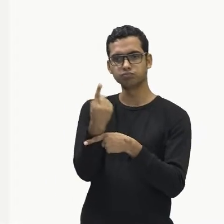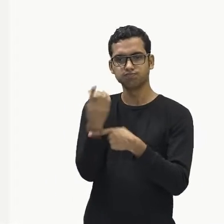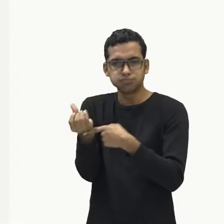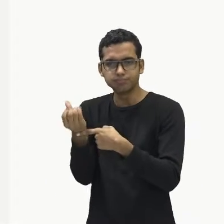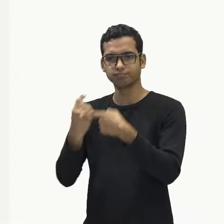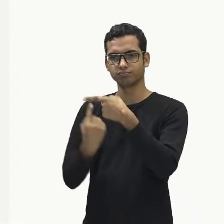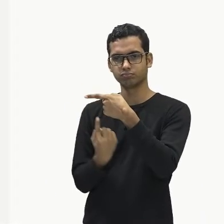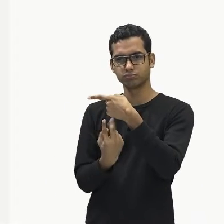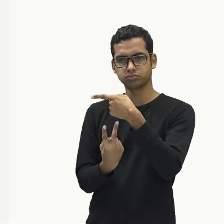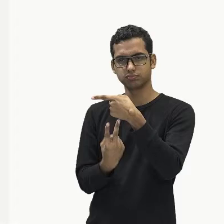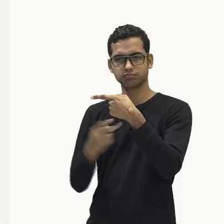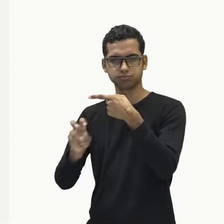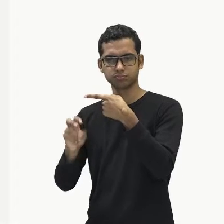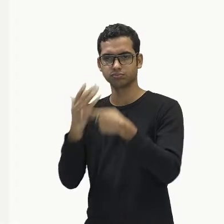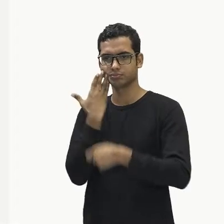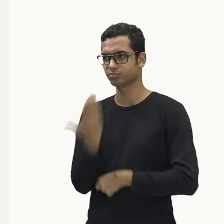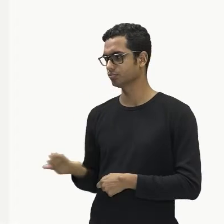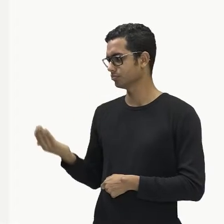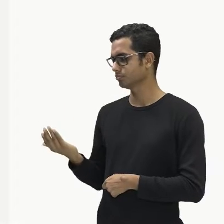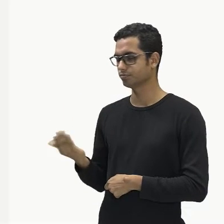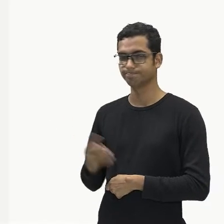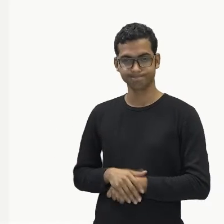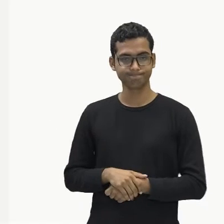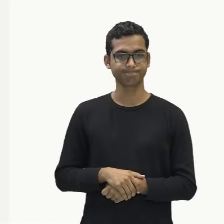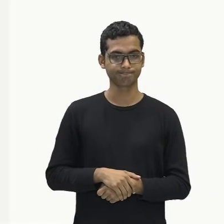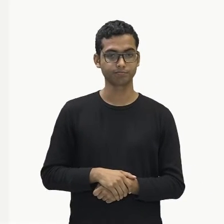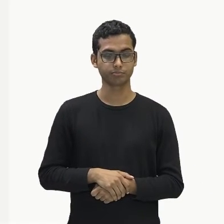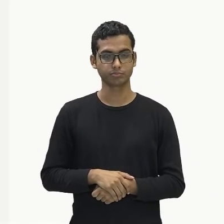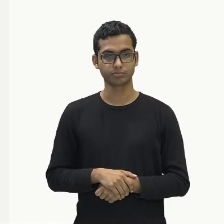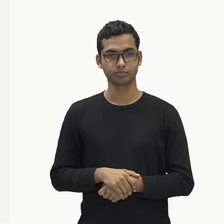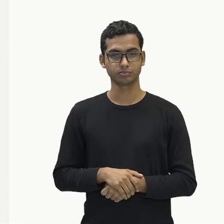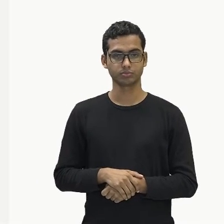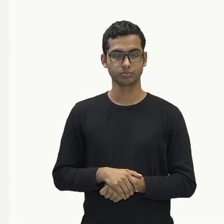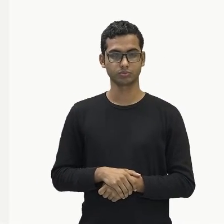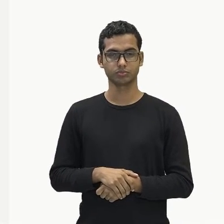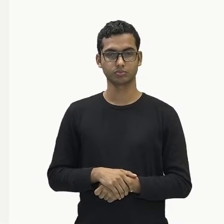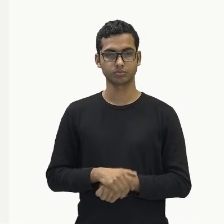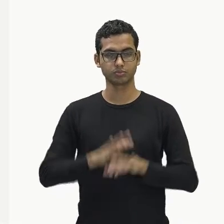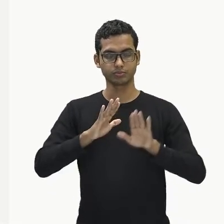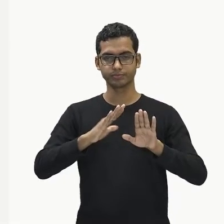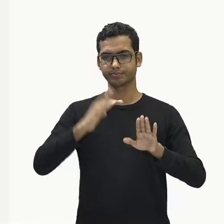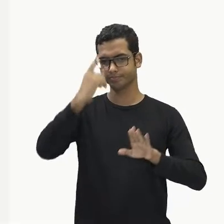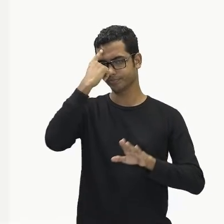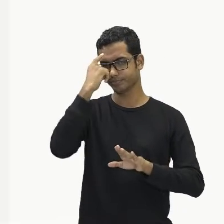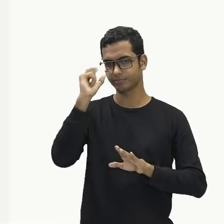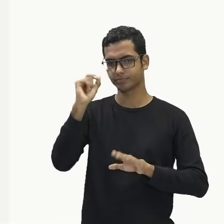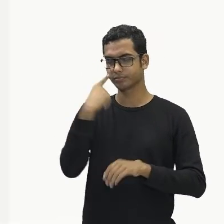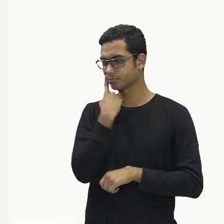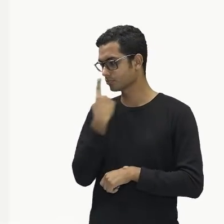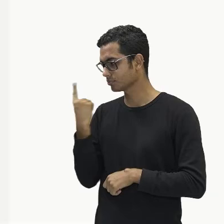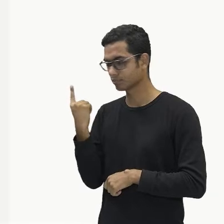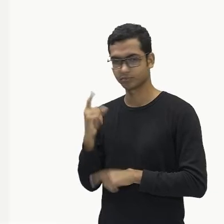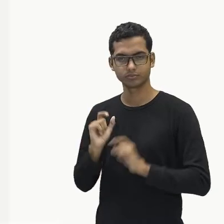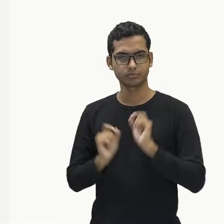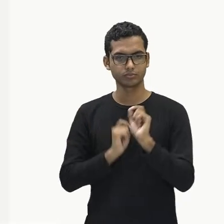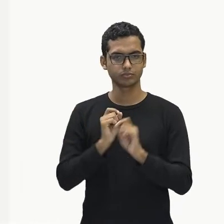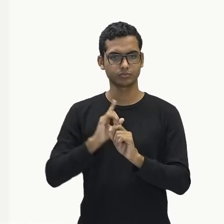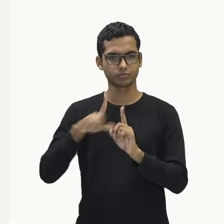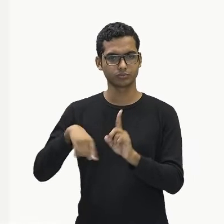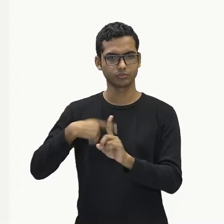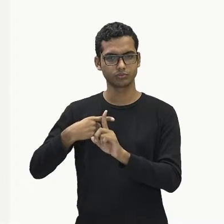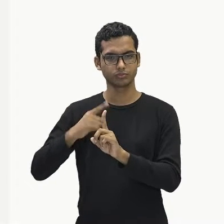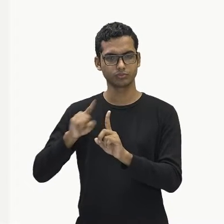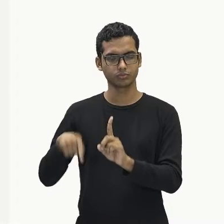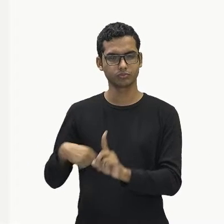tenha aparecido aqui na frente de nenhum número, subentende-se que ele está lá. Quando aparece somente